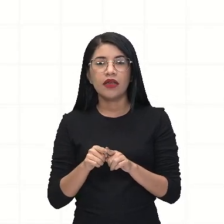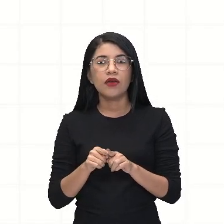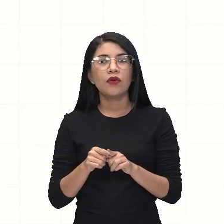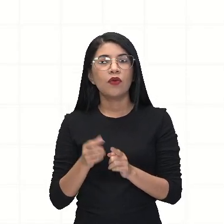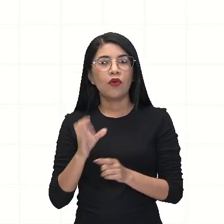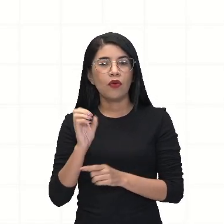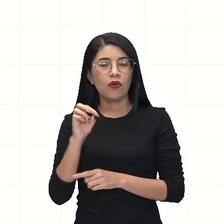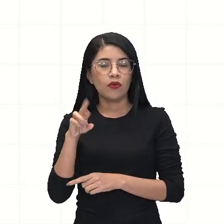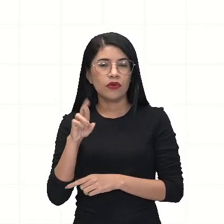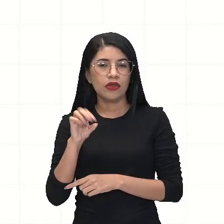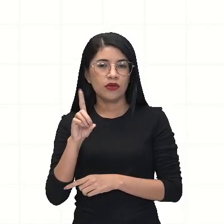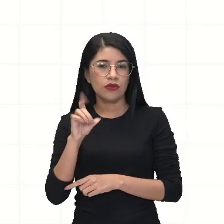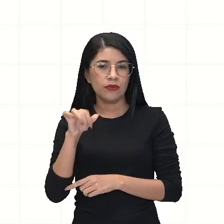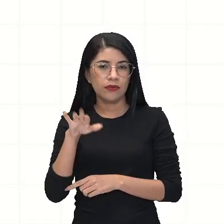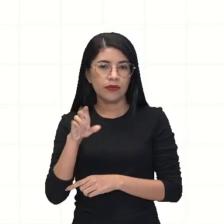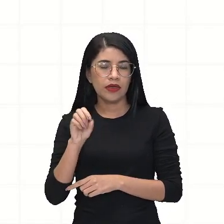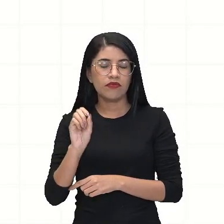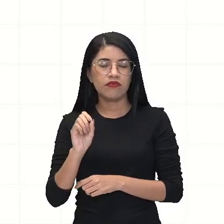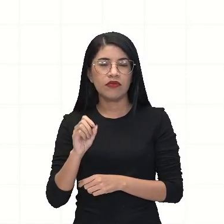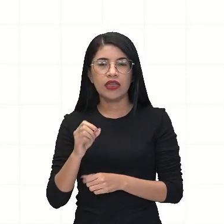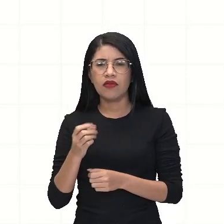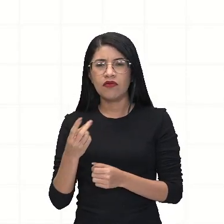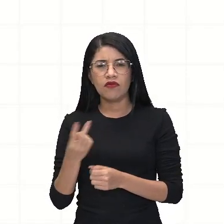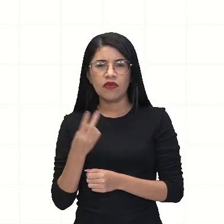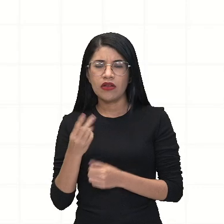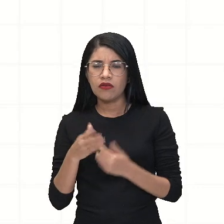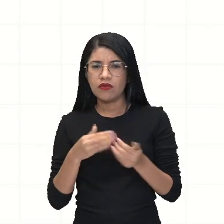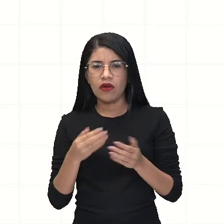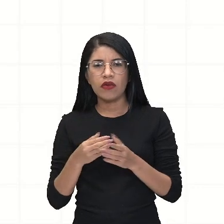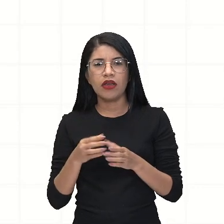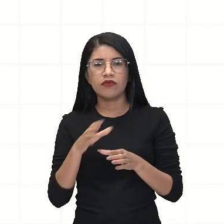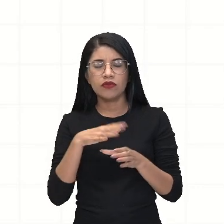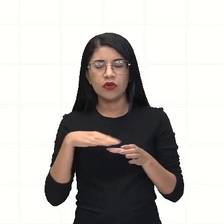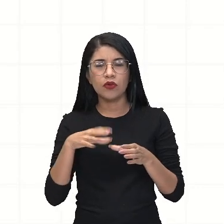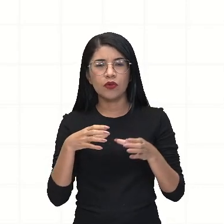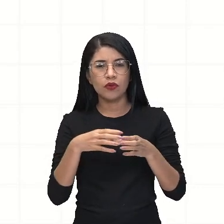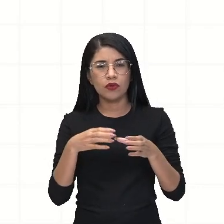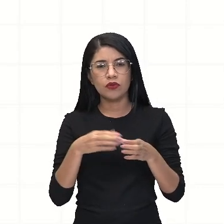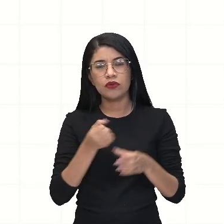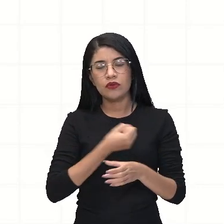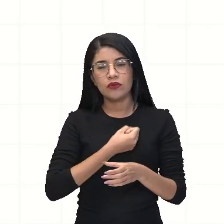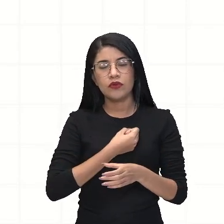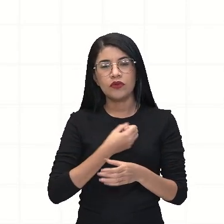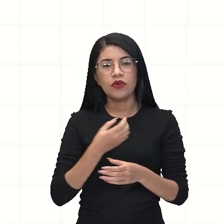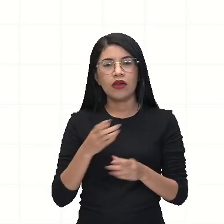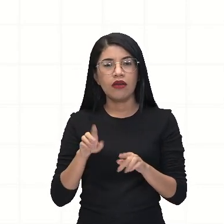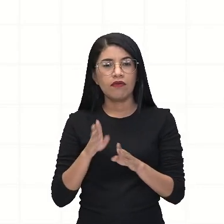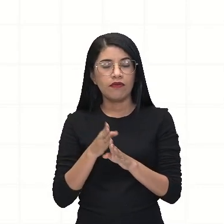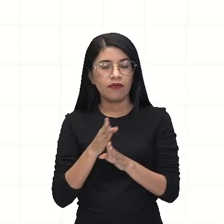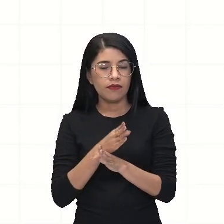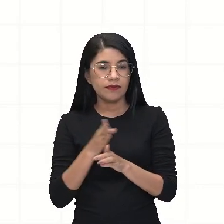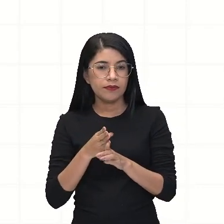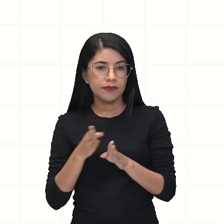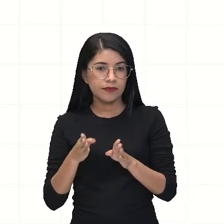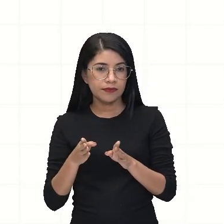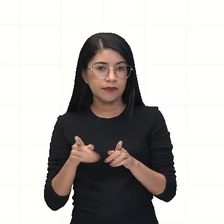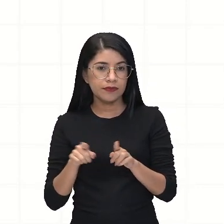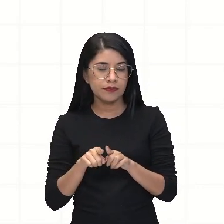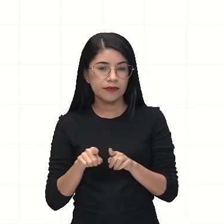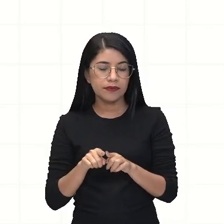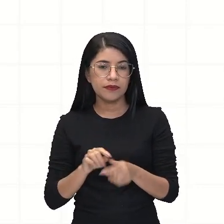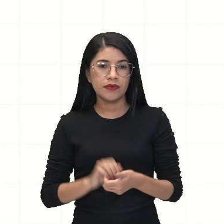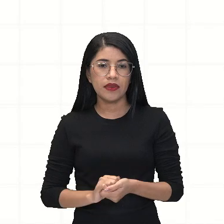né? Ou seja, vai valer qualquer valor aí dentro dos números reais para o domínio e para o contradomínio. Mas a pergunta, ela